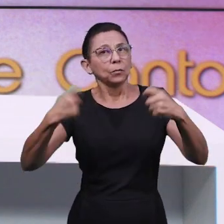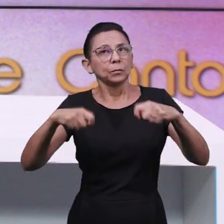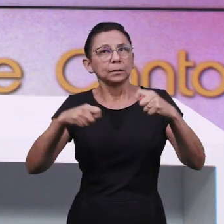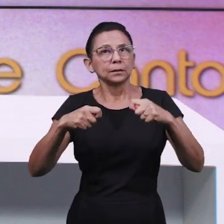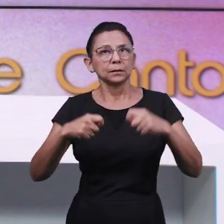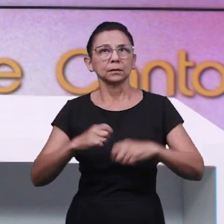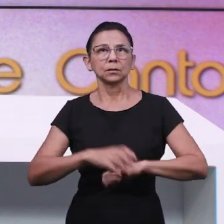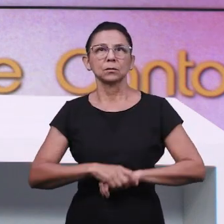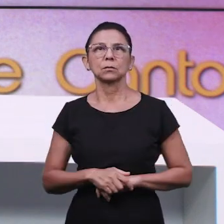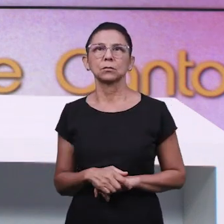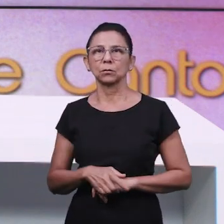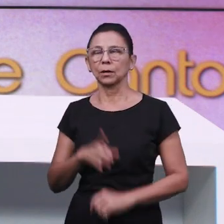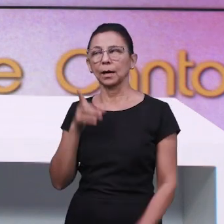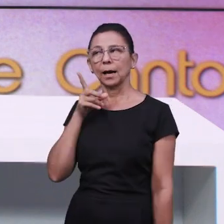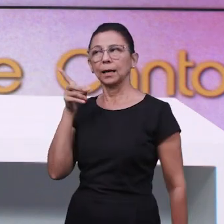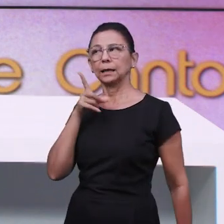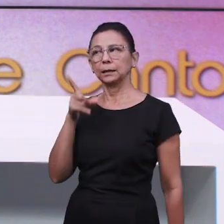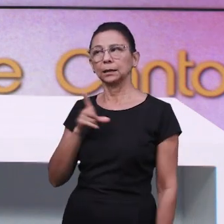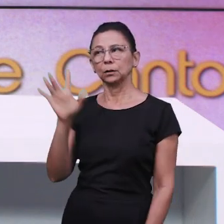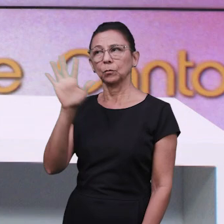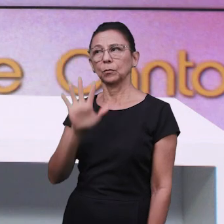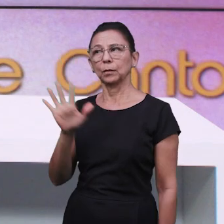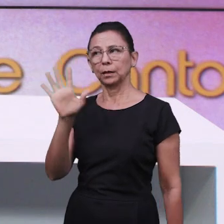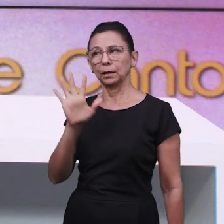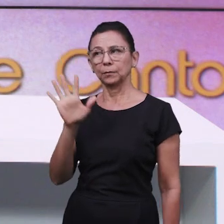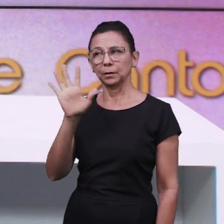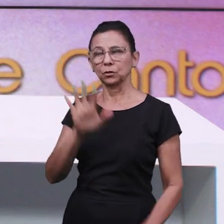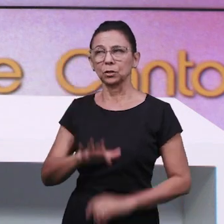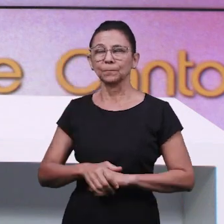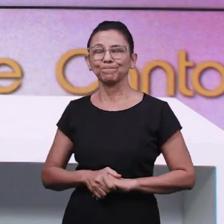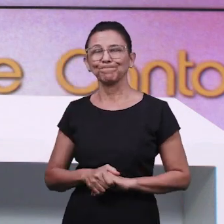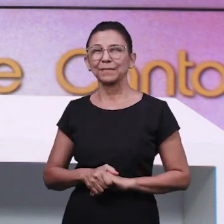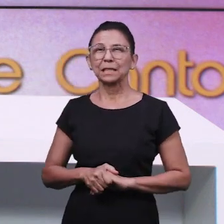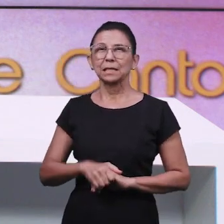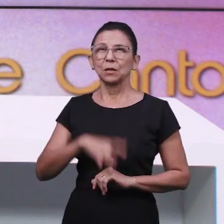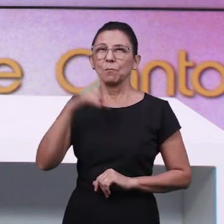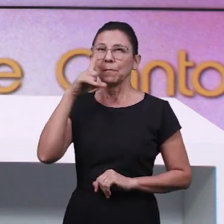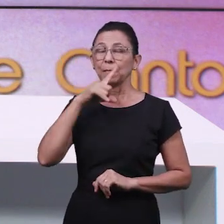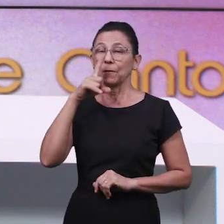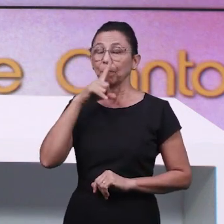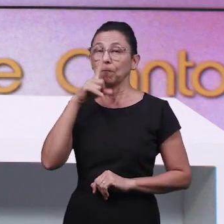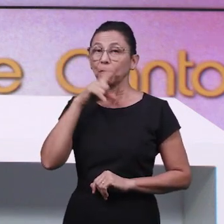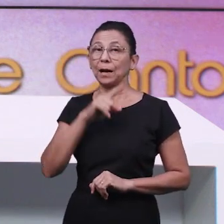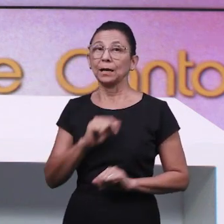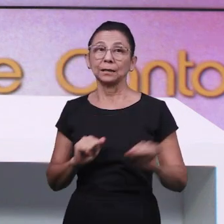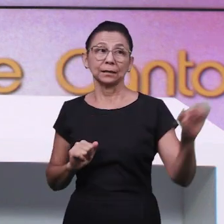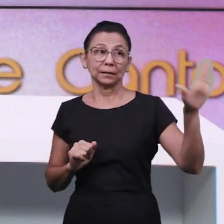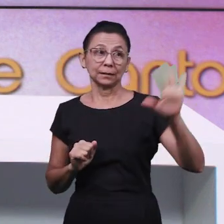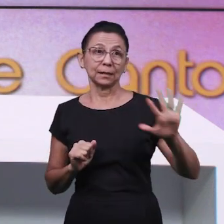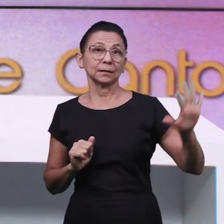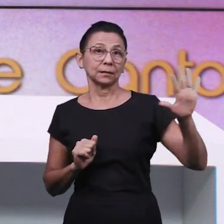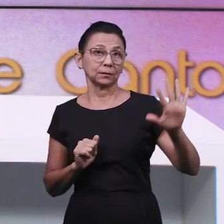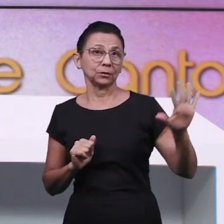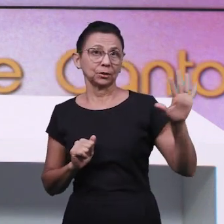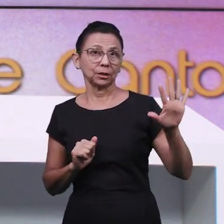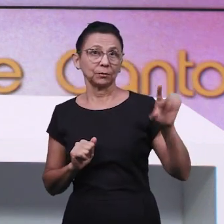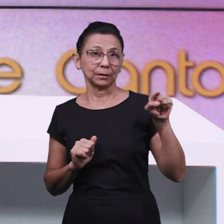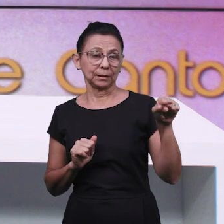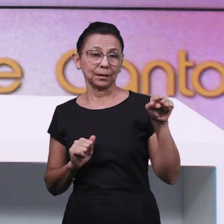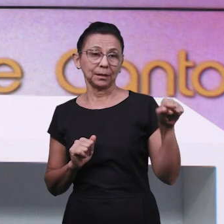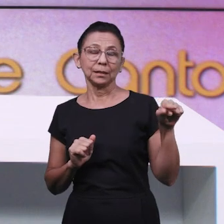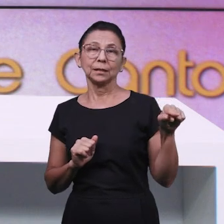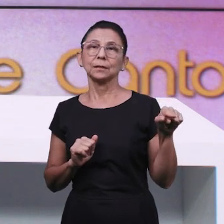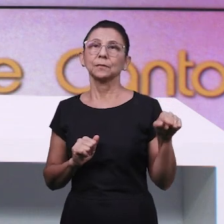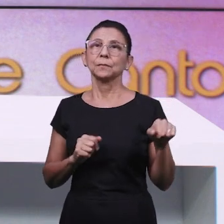nessa região, compensar um movimento inadequado desta região,